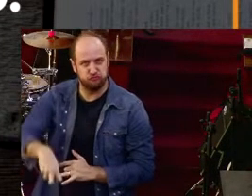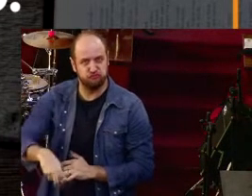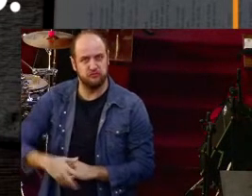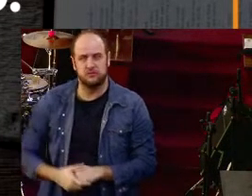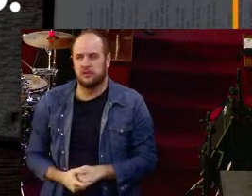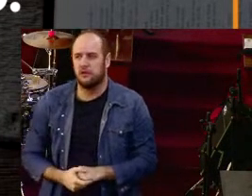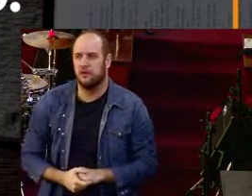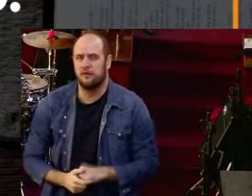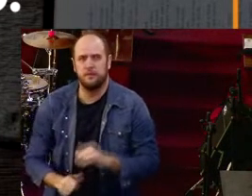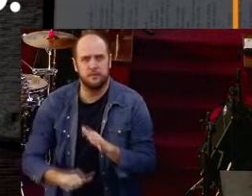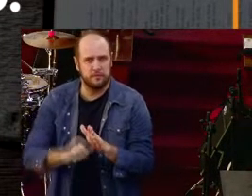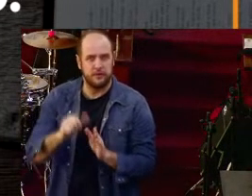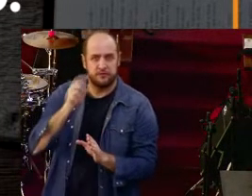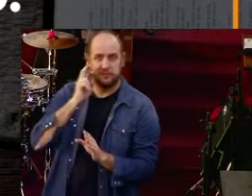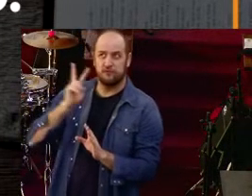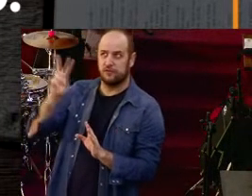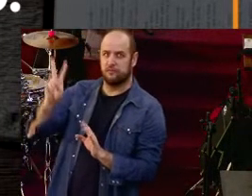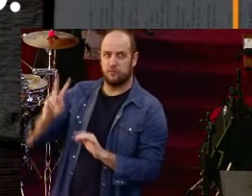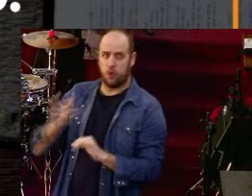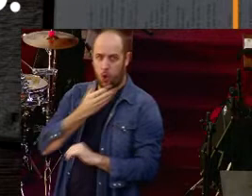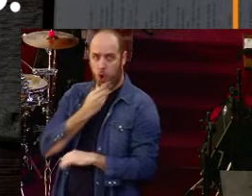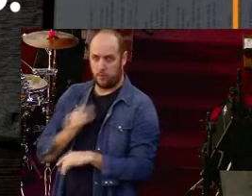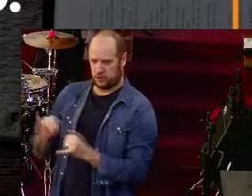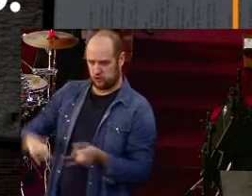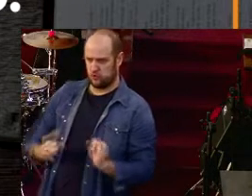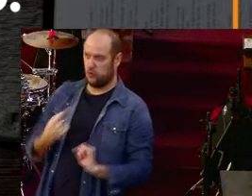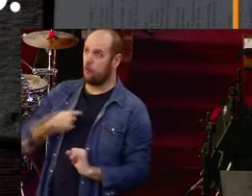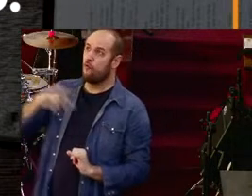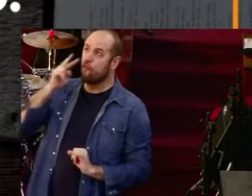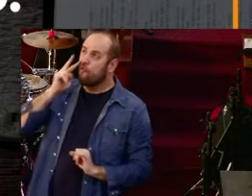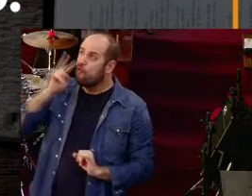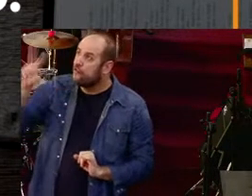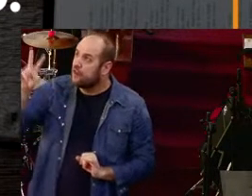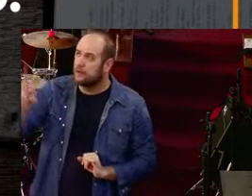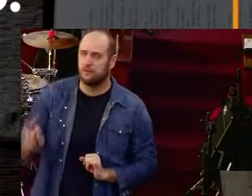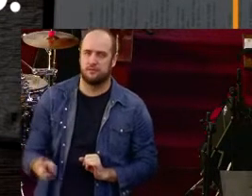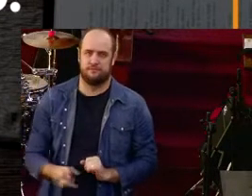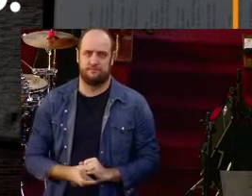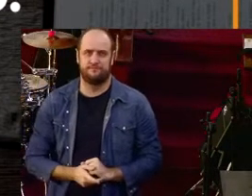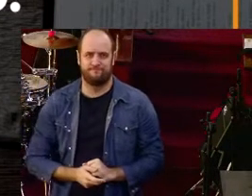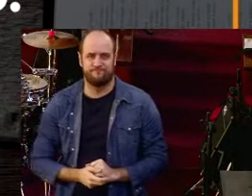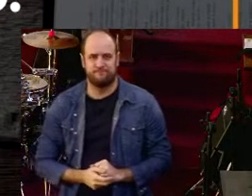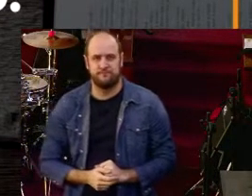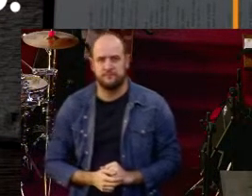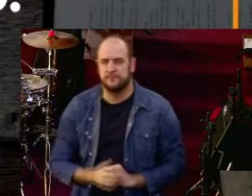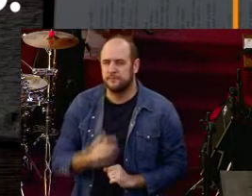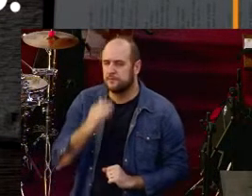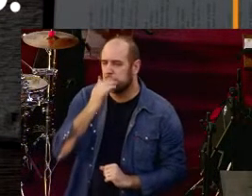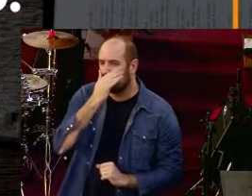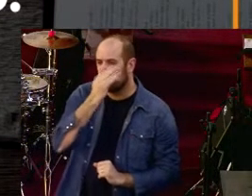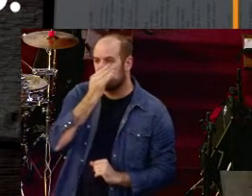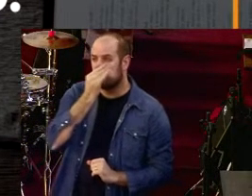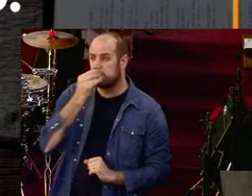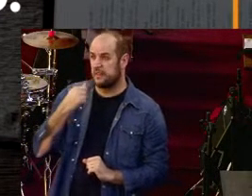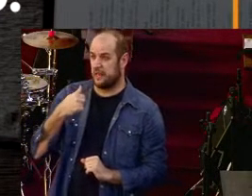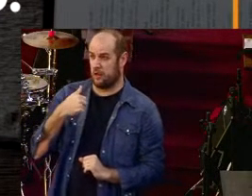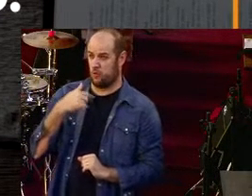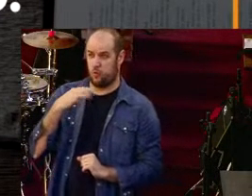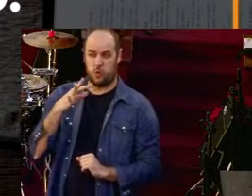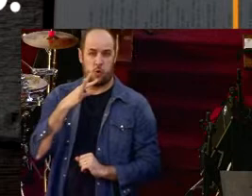que alguém olha de fora. João diz: eu também vi. Eu não o